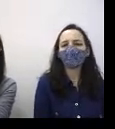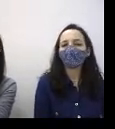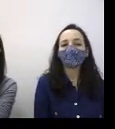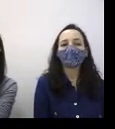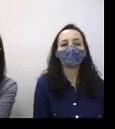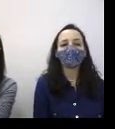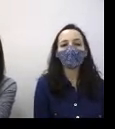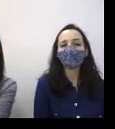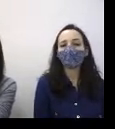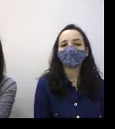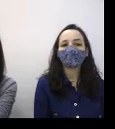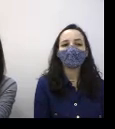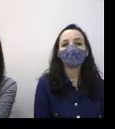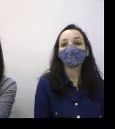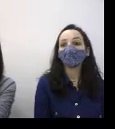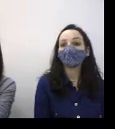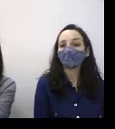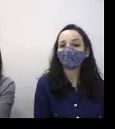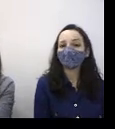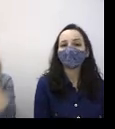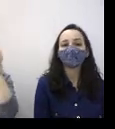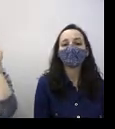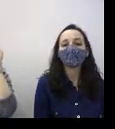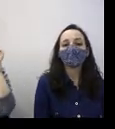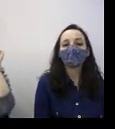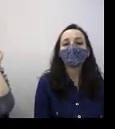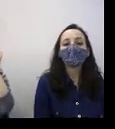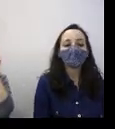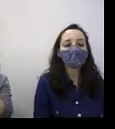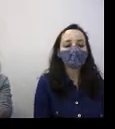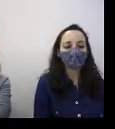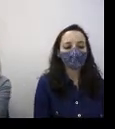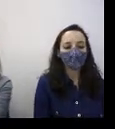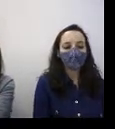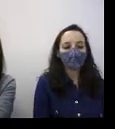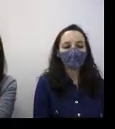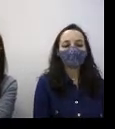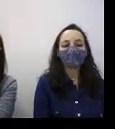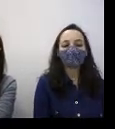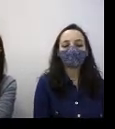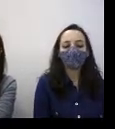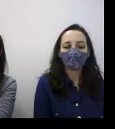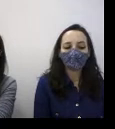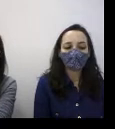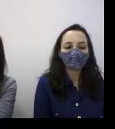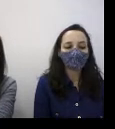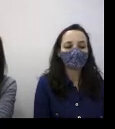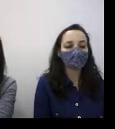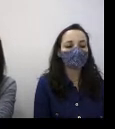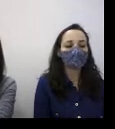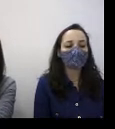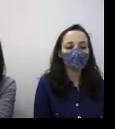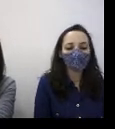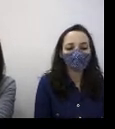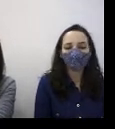de choro, melancolia, estresse, perda da libido, né? Então, quando estes sintomas se